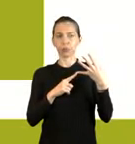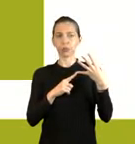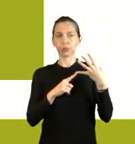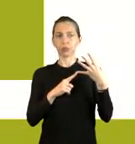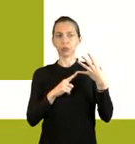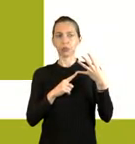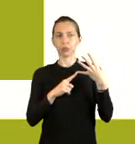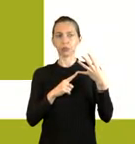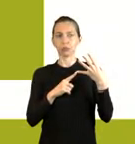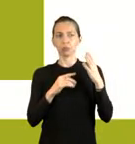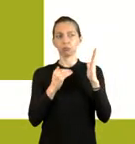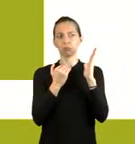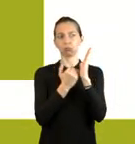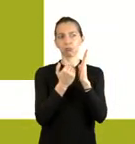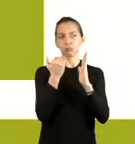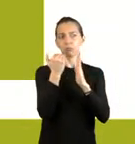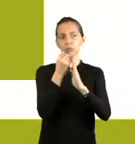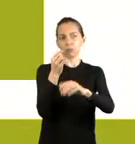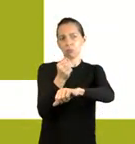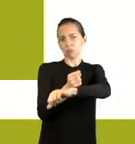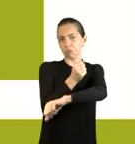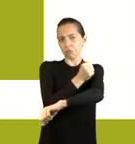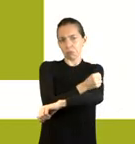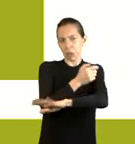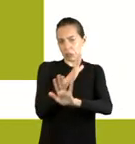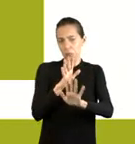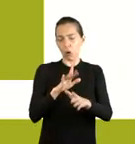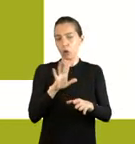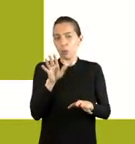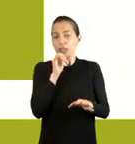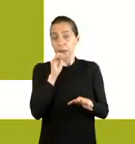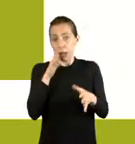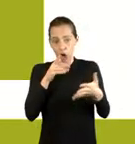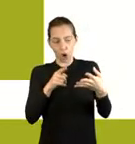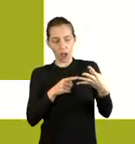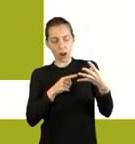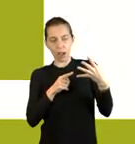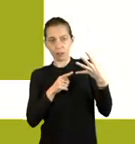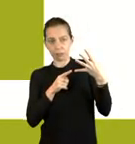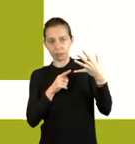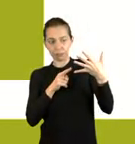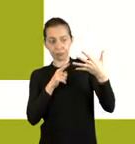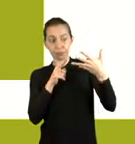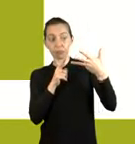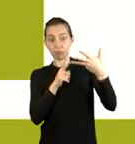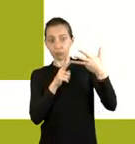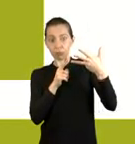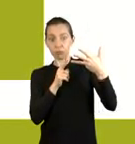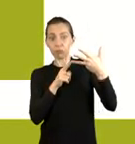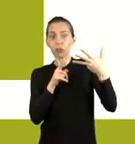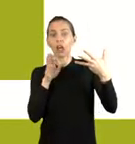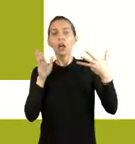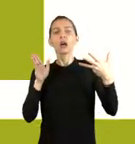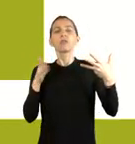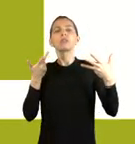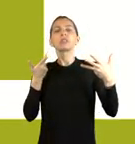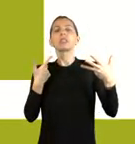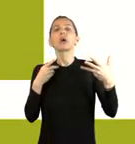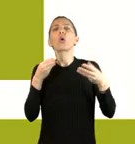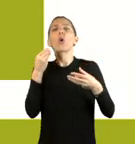você perde um emprego e ficar 3 meses desempregado, você vai ganhar dinheiro em algum lugar ou